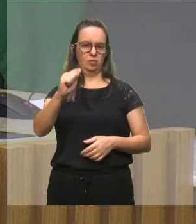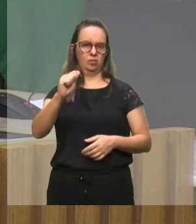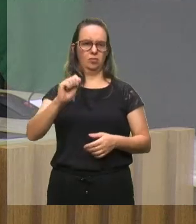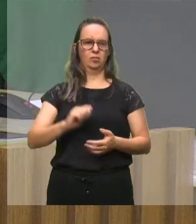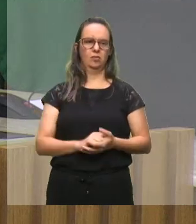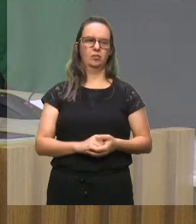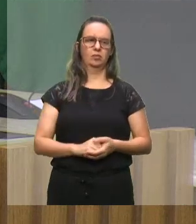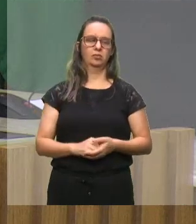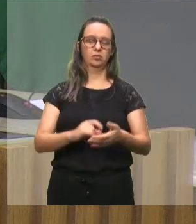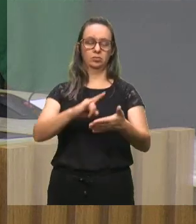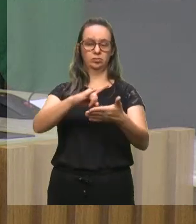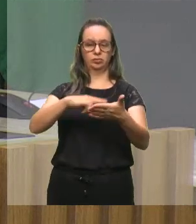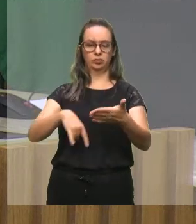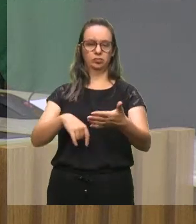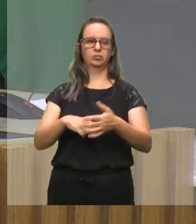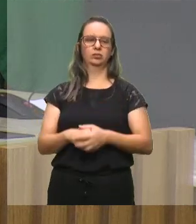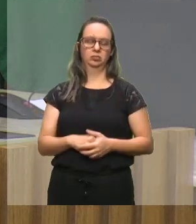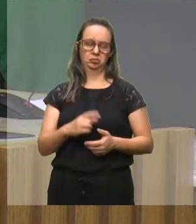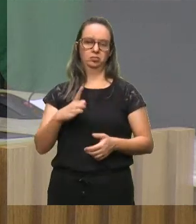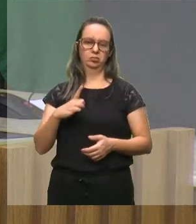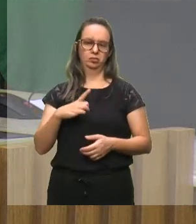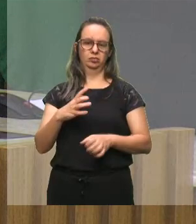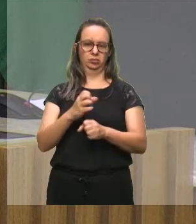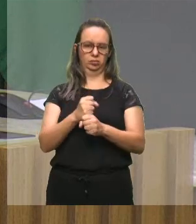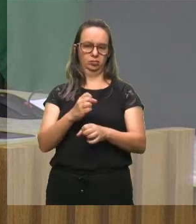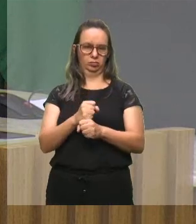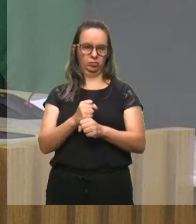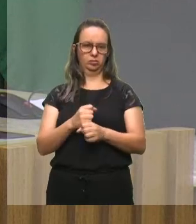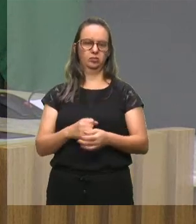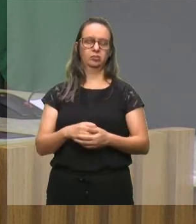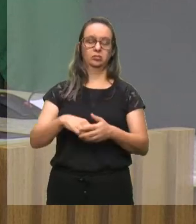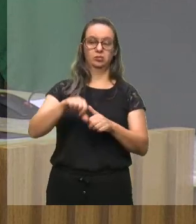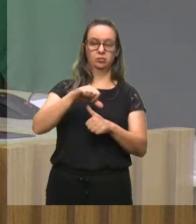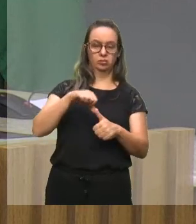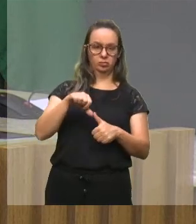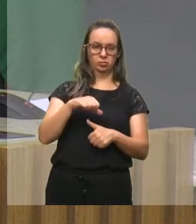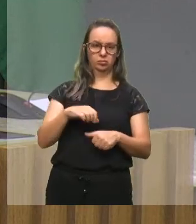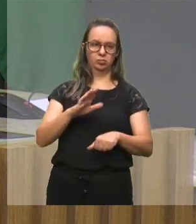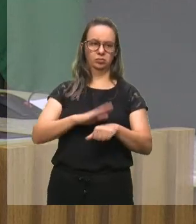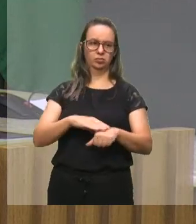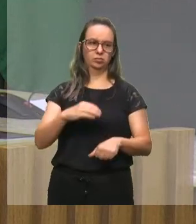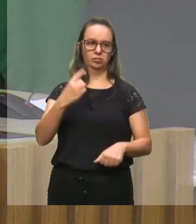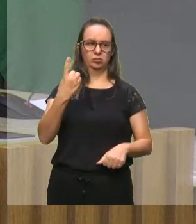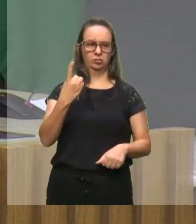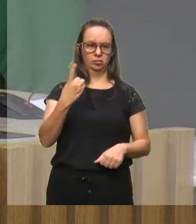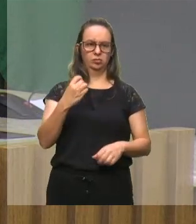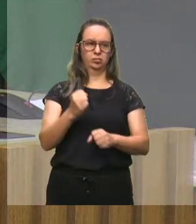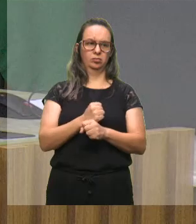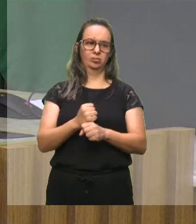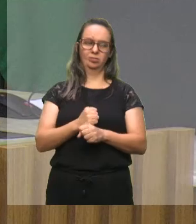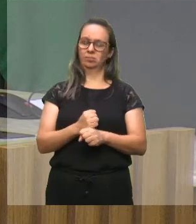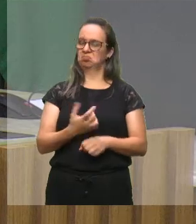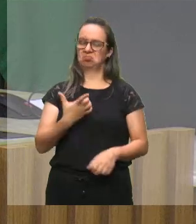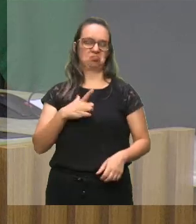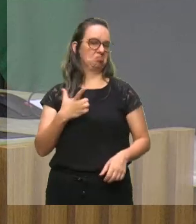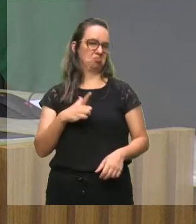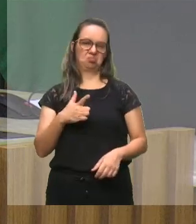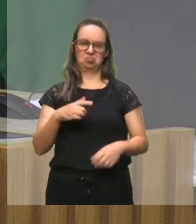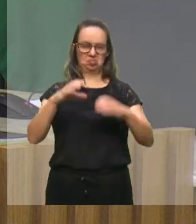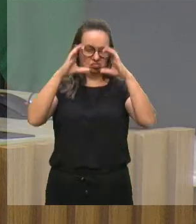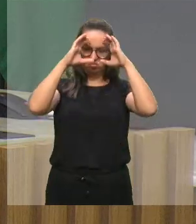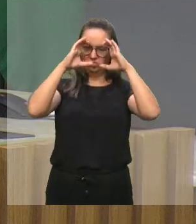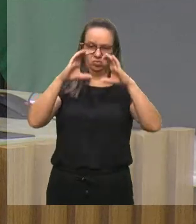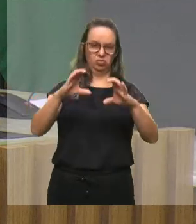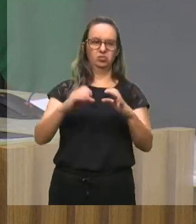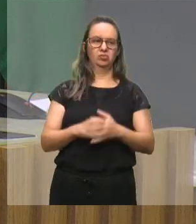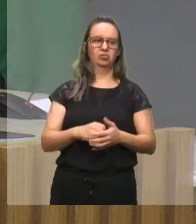esse contrato teve o aditivo renovado por mais 1 ano, e não estão cumprindo com esse contrato, porque já